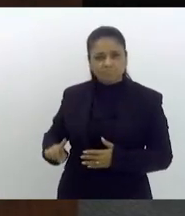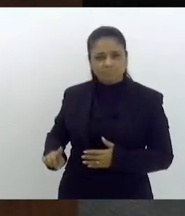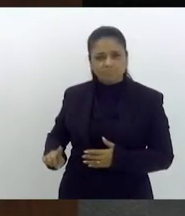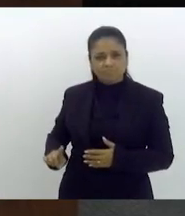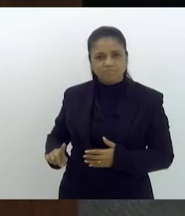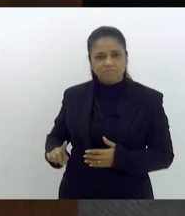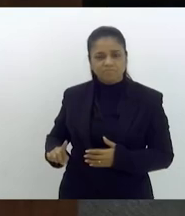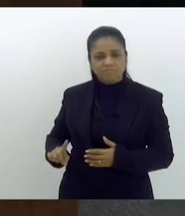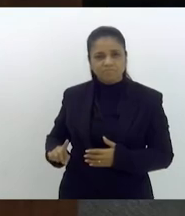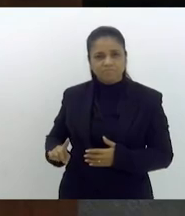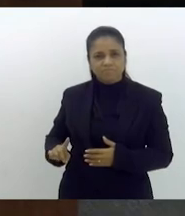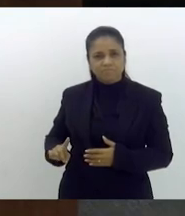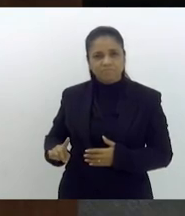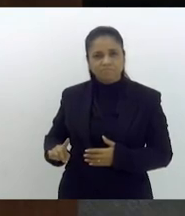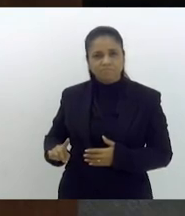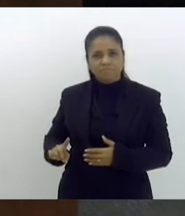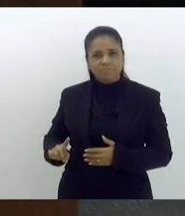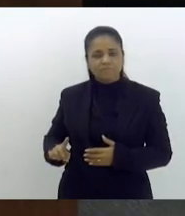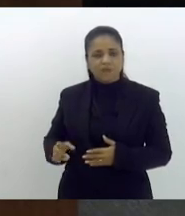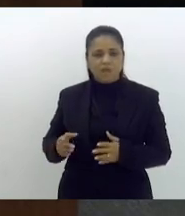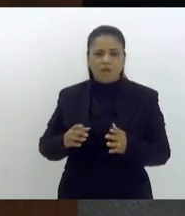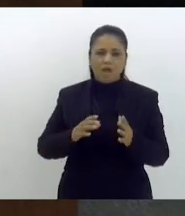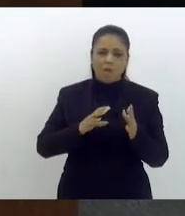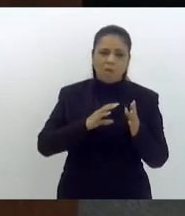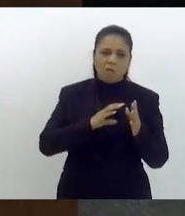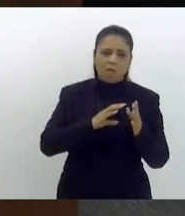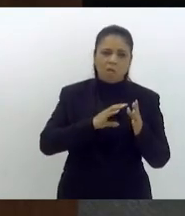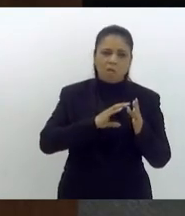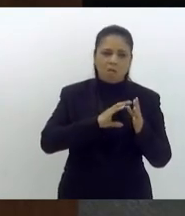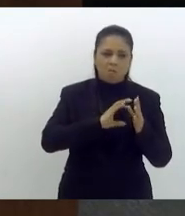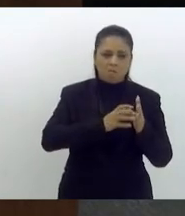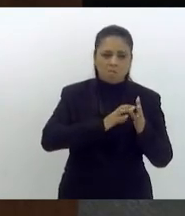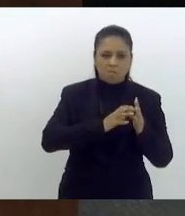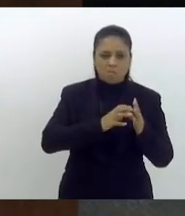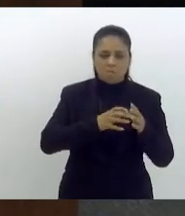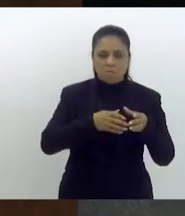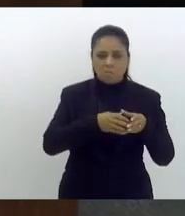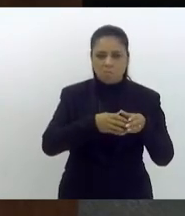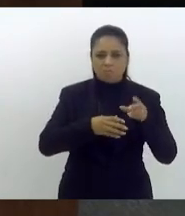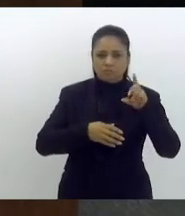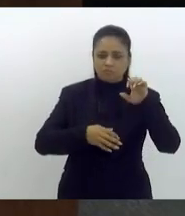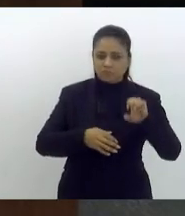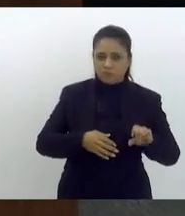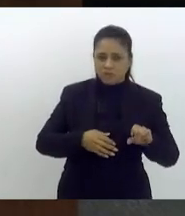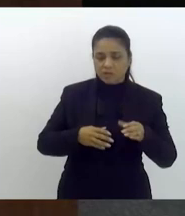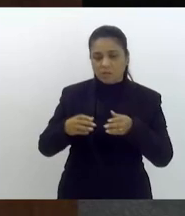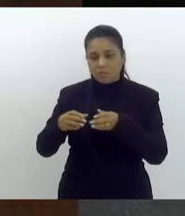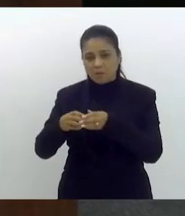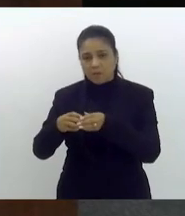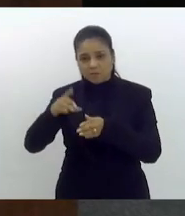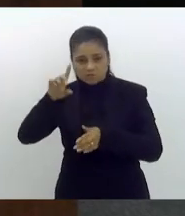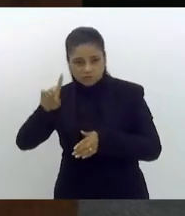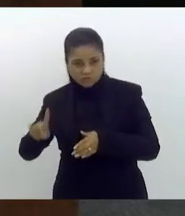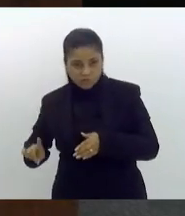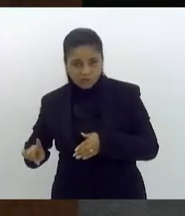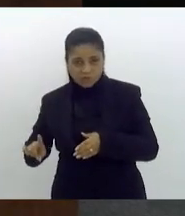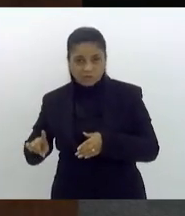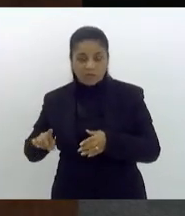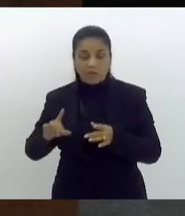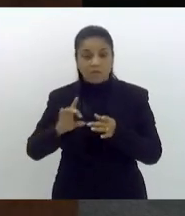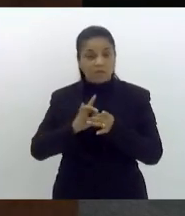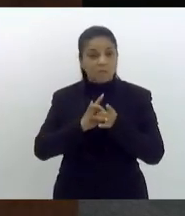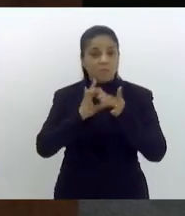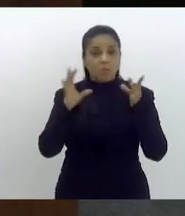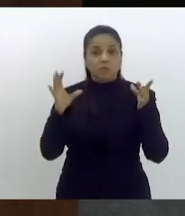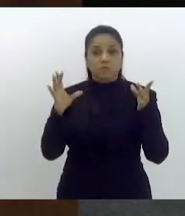se referir a nossa bancada né a bancada de esquerda porque a gente vive numa democracia e